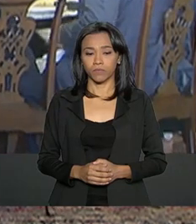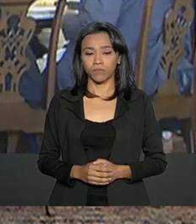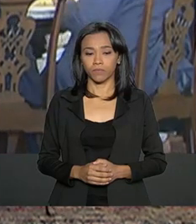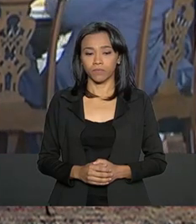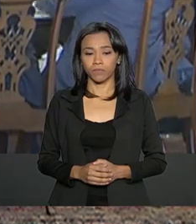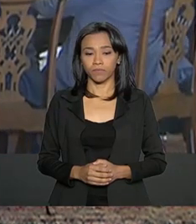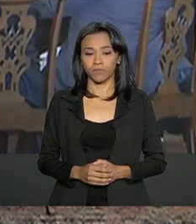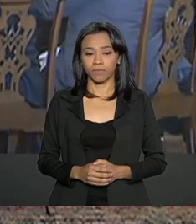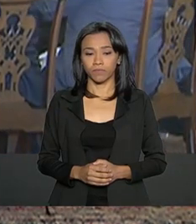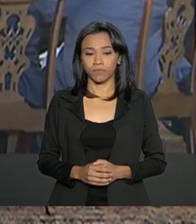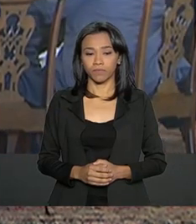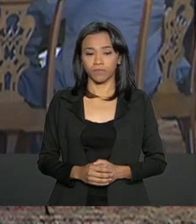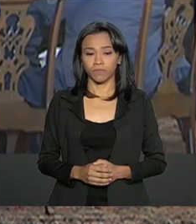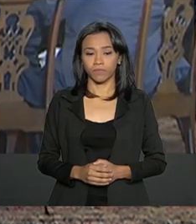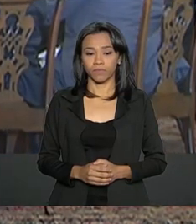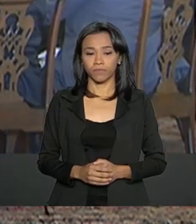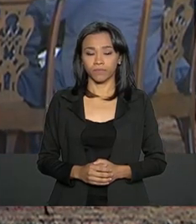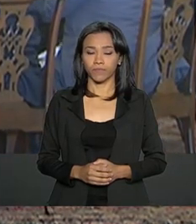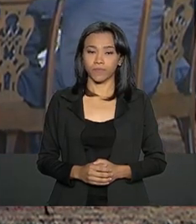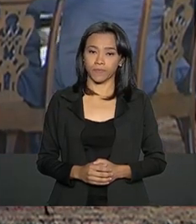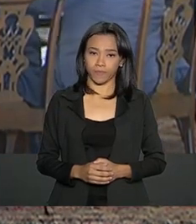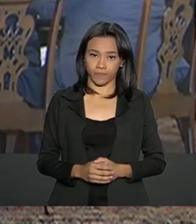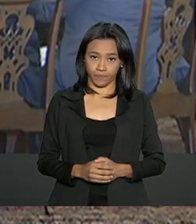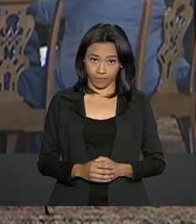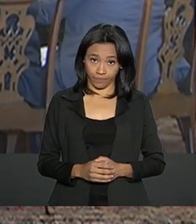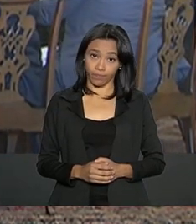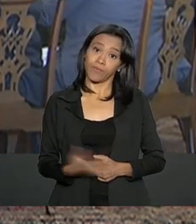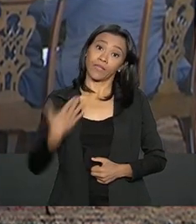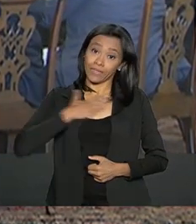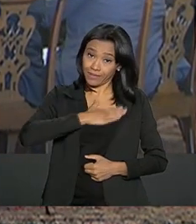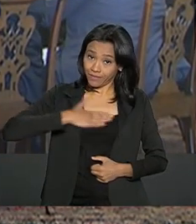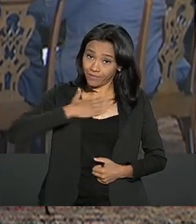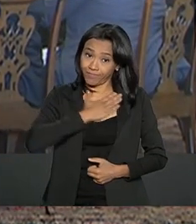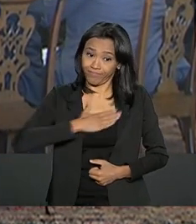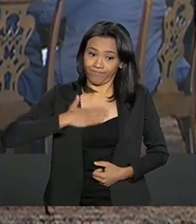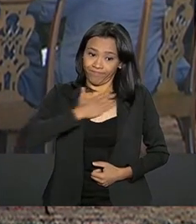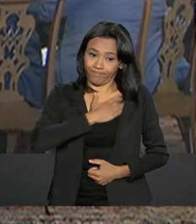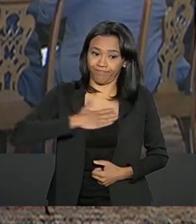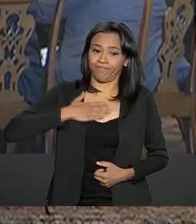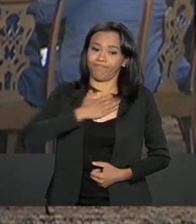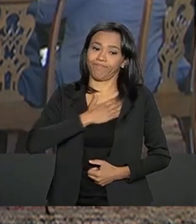Querido presidente de Brasil, Jair Bolsonaro,